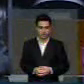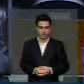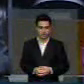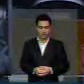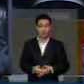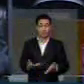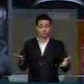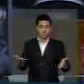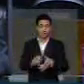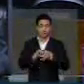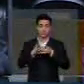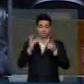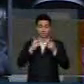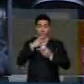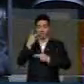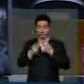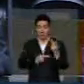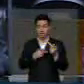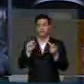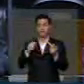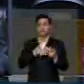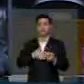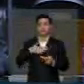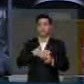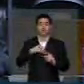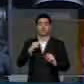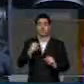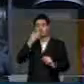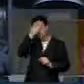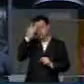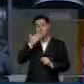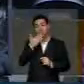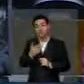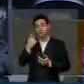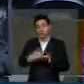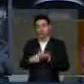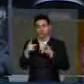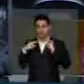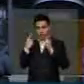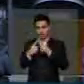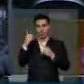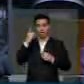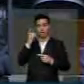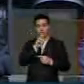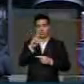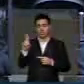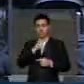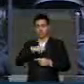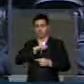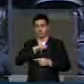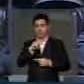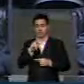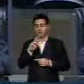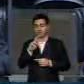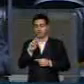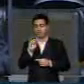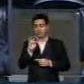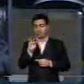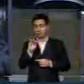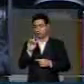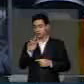concedo a palavra nesse instante com imenso prazer ao autor do requerimento Nobre Deputado delegado prot